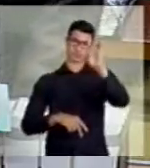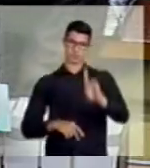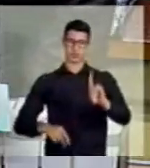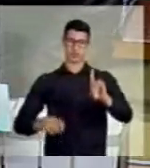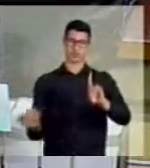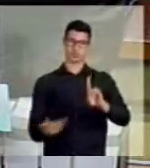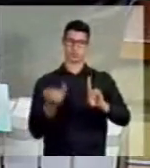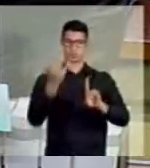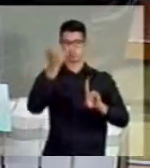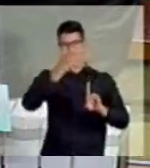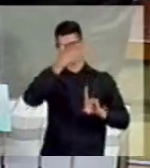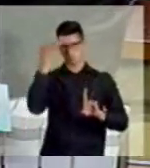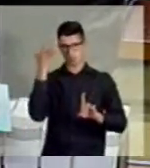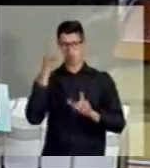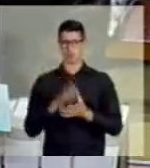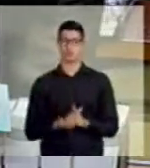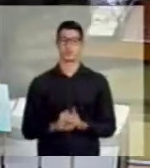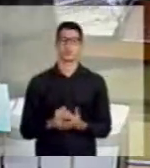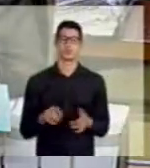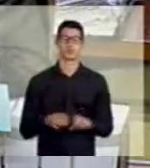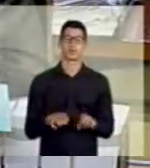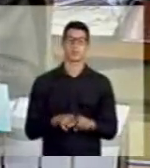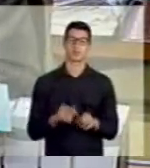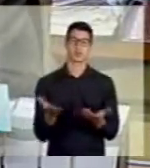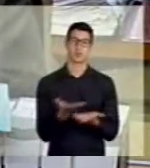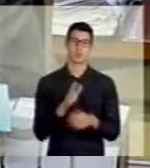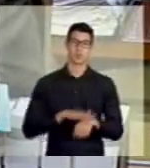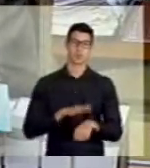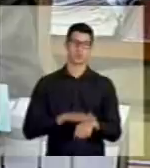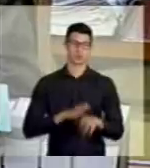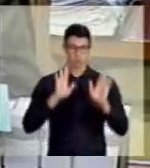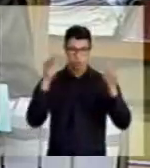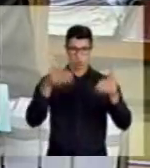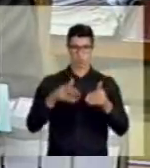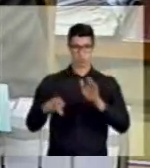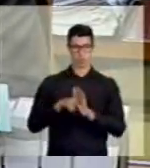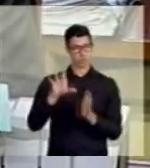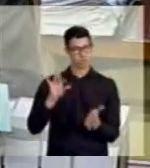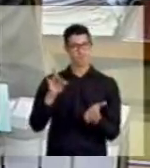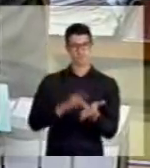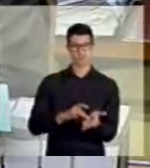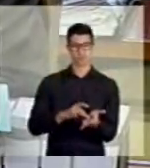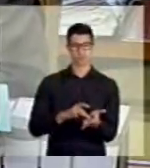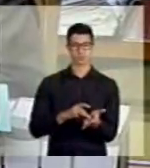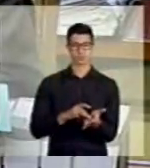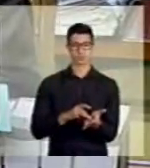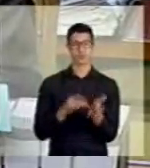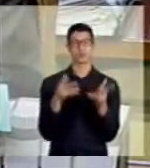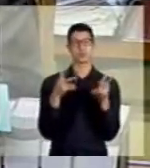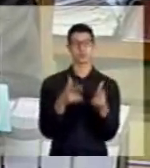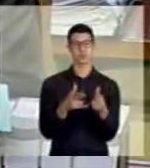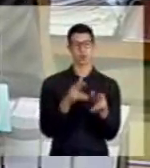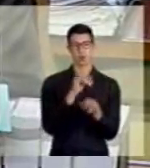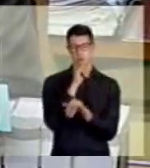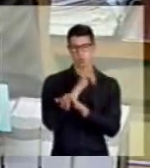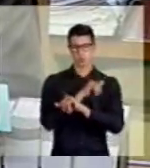fundamentais das pessoas e constitui um momento culminante na efetivação, segundo